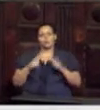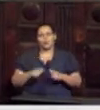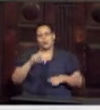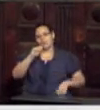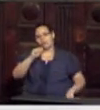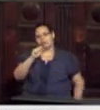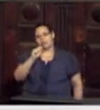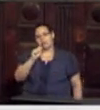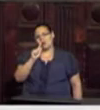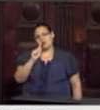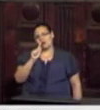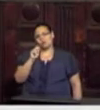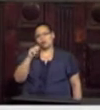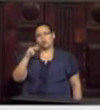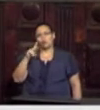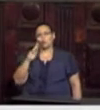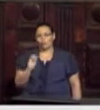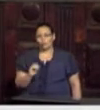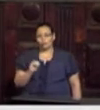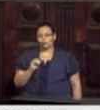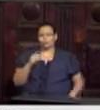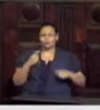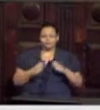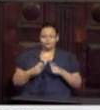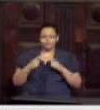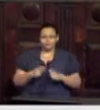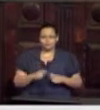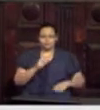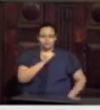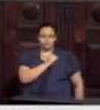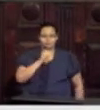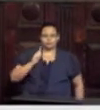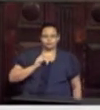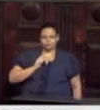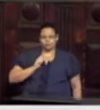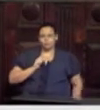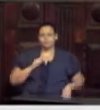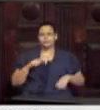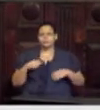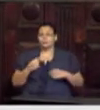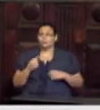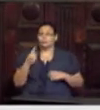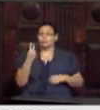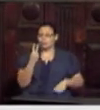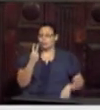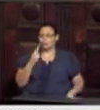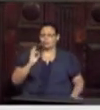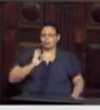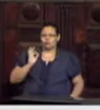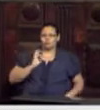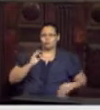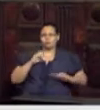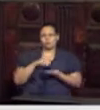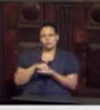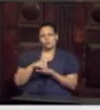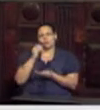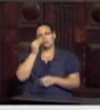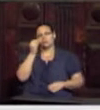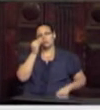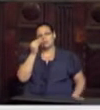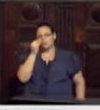Salgueiro, em São Gonçalo. Então, nós podemos dizer que praticamente 2 batalhões têm uma